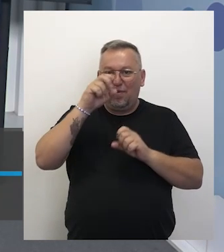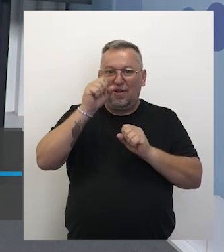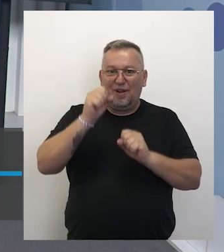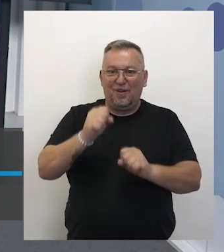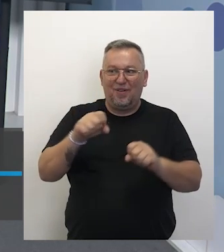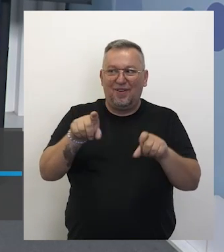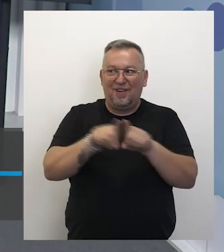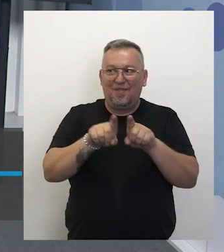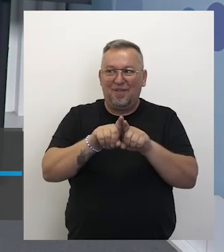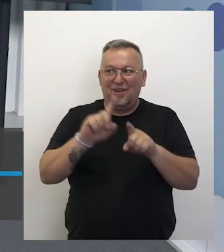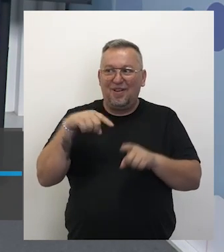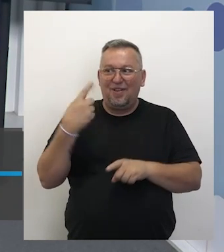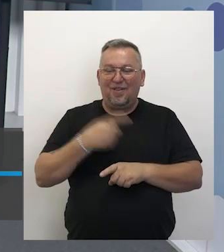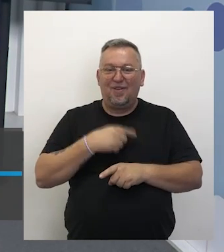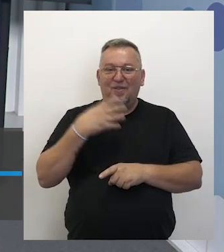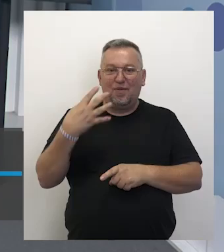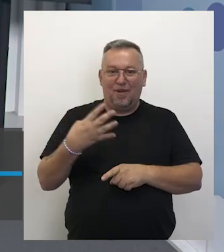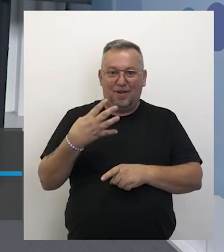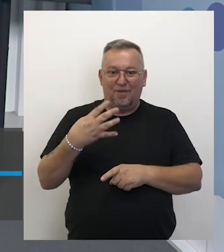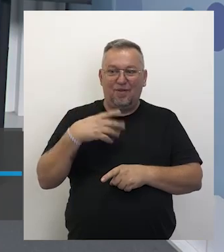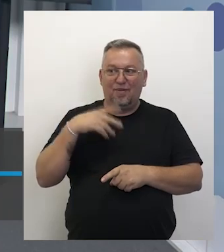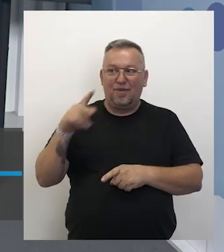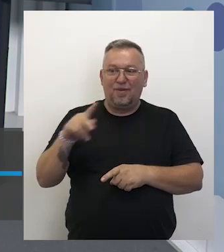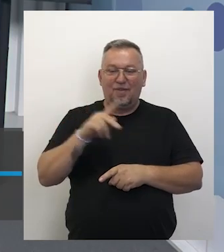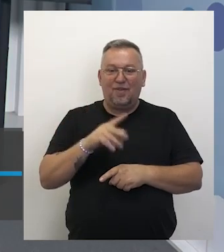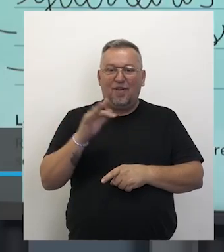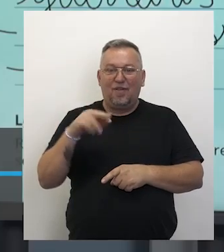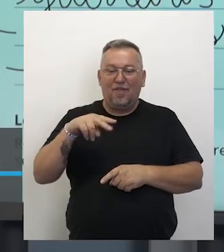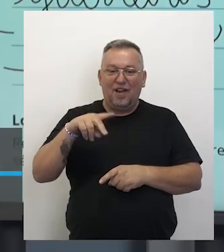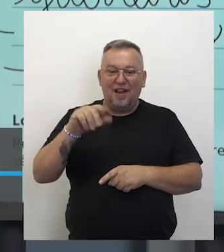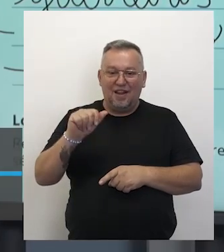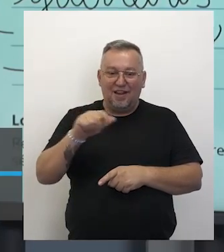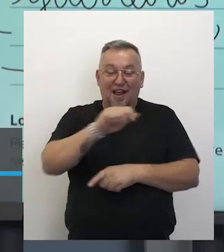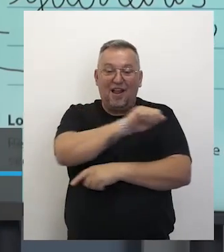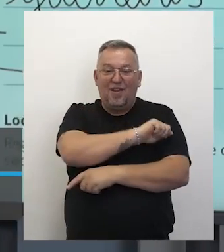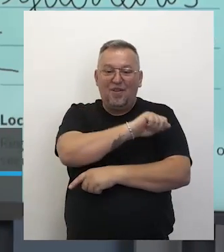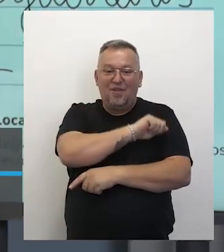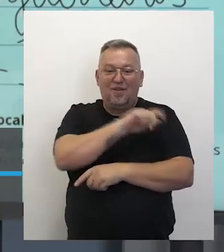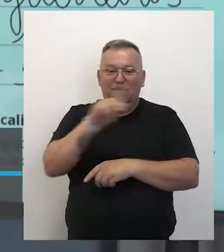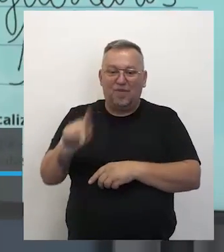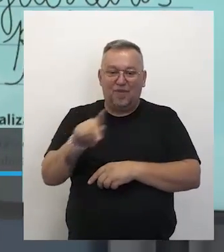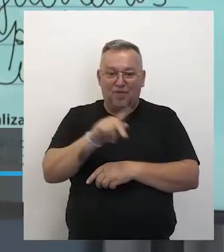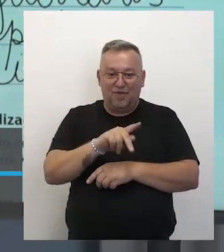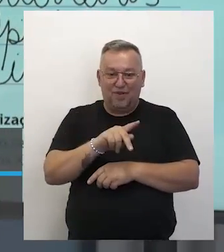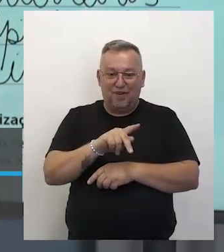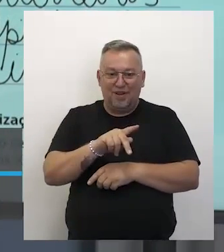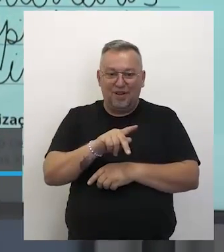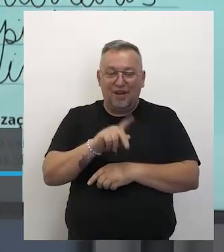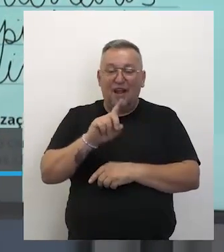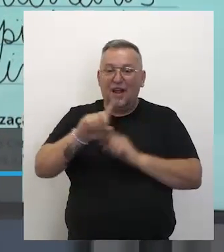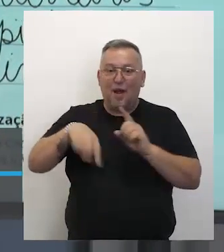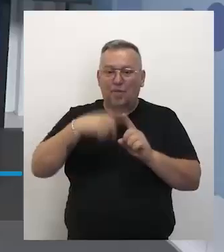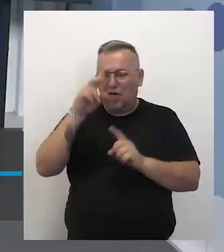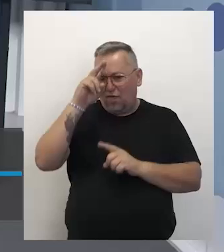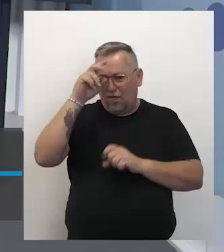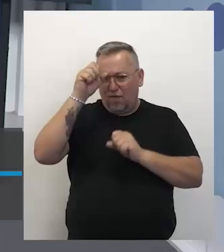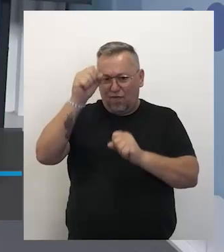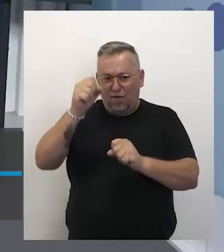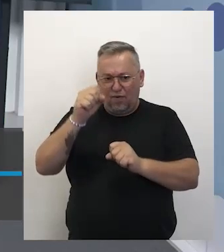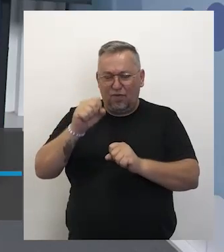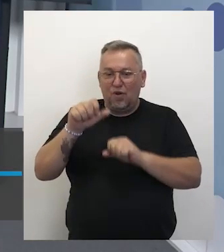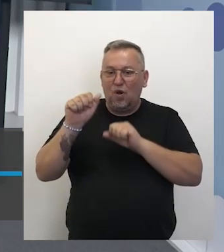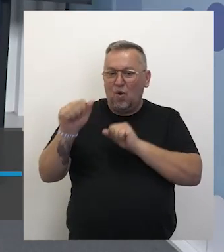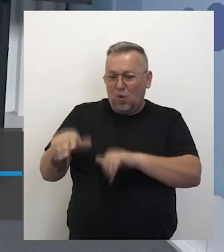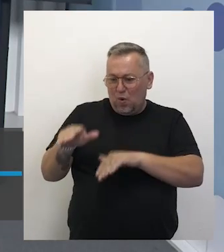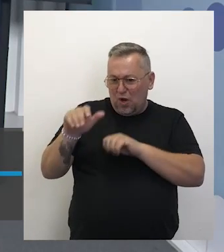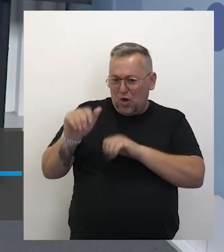Entre nós 4 aqui, eu, Pro Fernanda, aluno e professor, a Pro Fernanda, ela é a mais poderosa. O exército